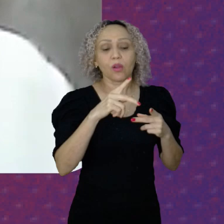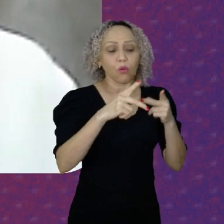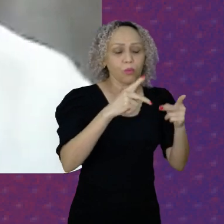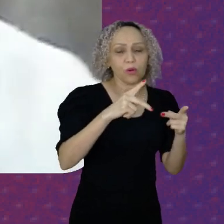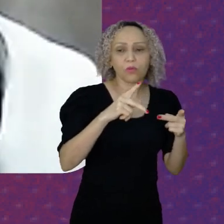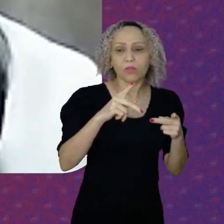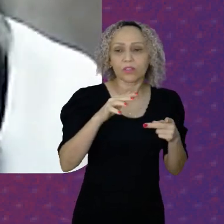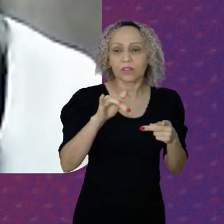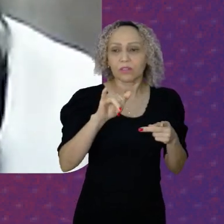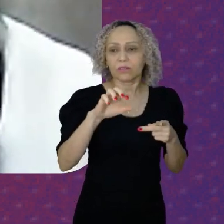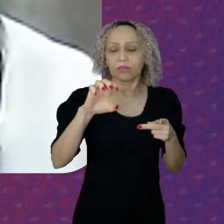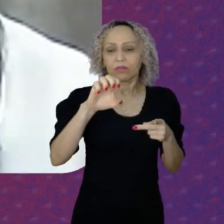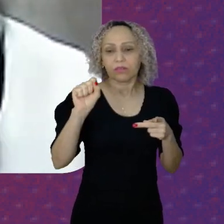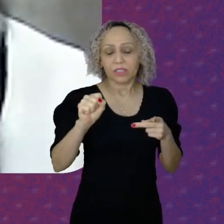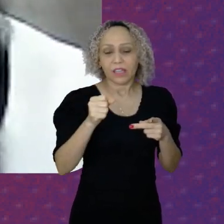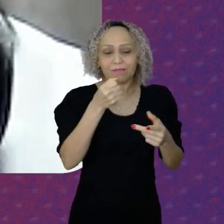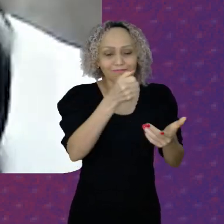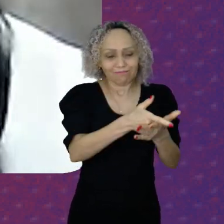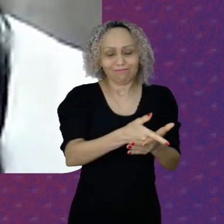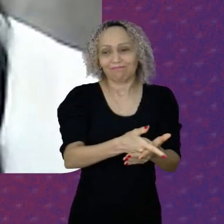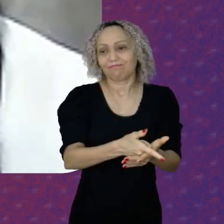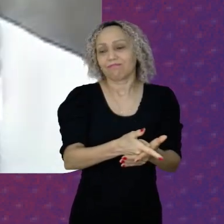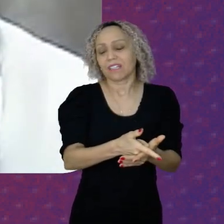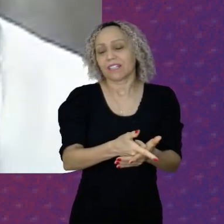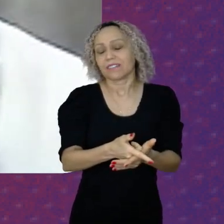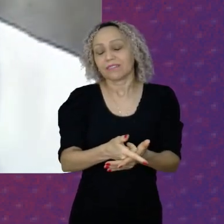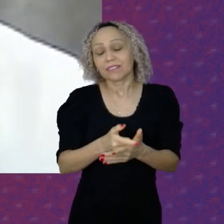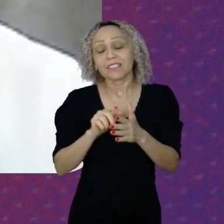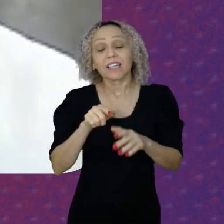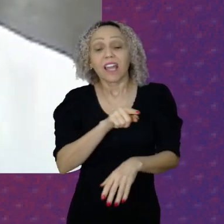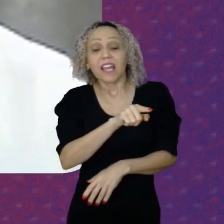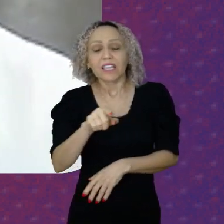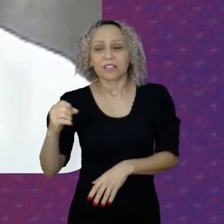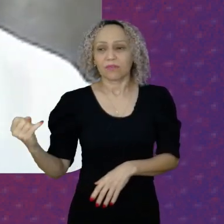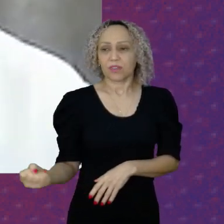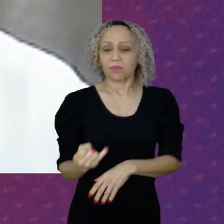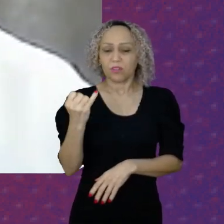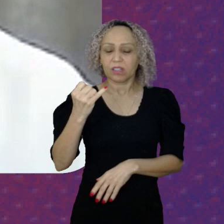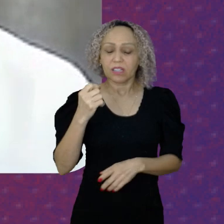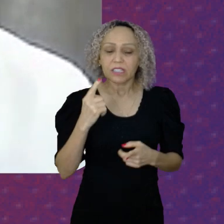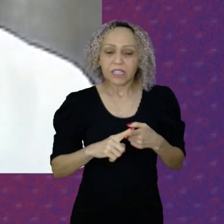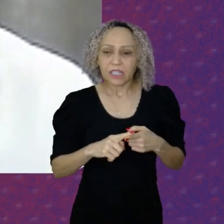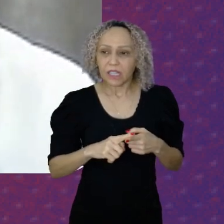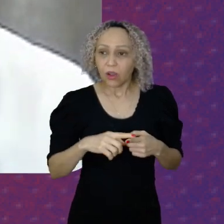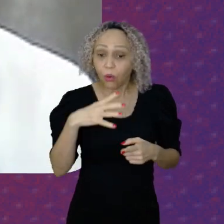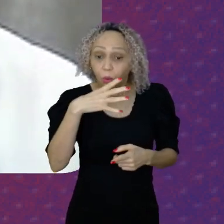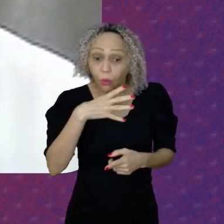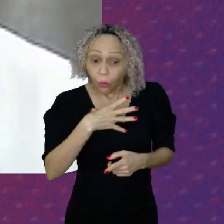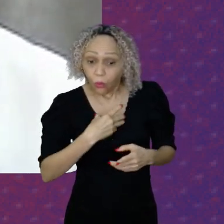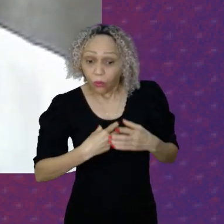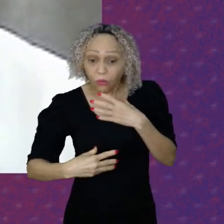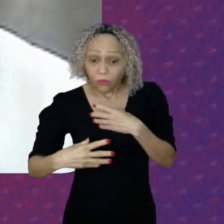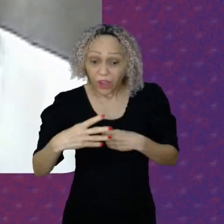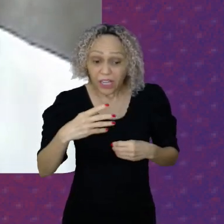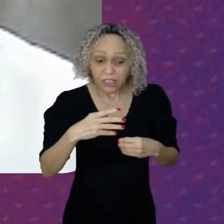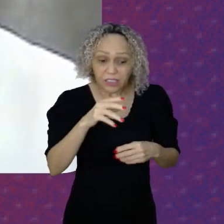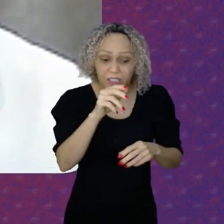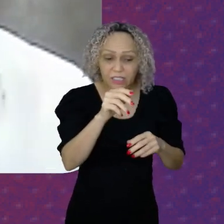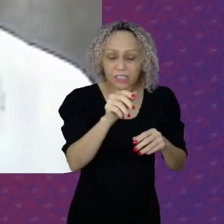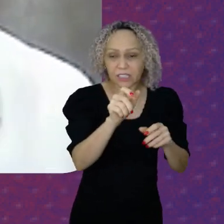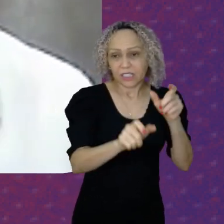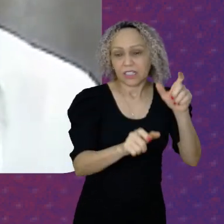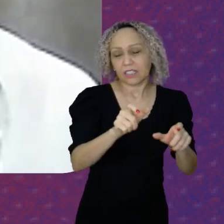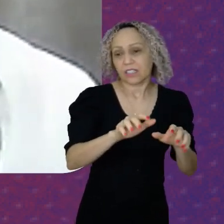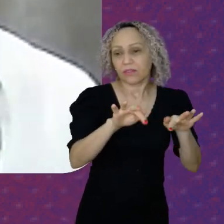muito importante, porque a gente conseguiu que os filhos do povo também pudessem ser doutores, mesmo de